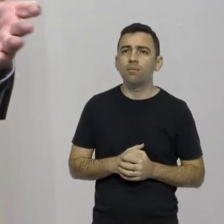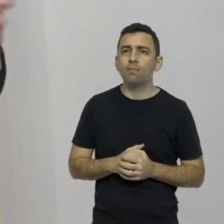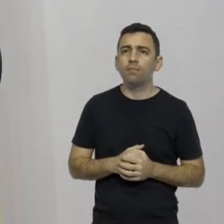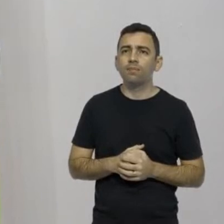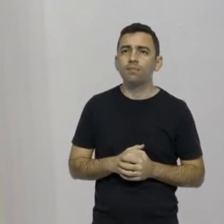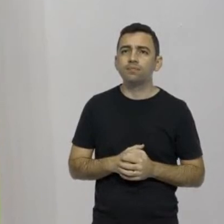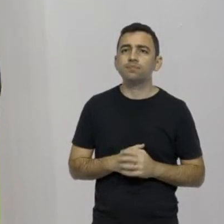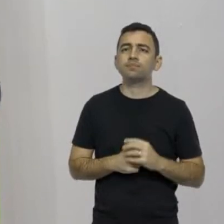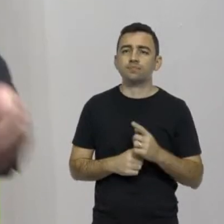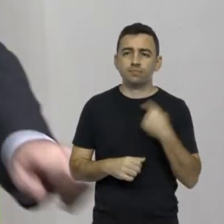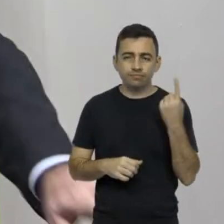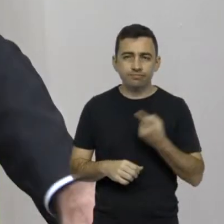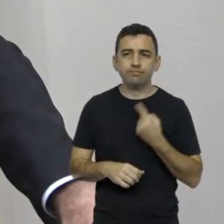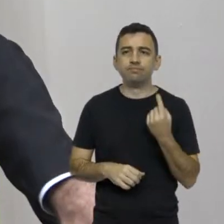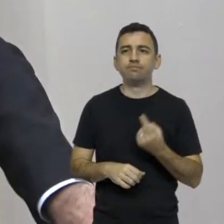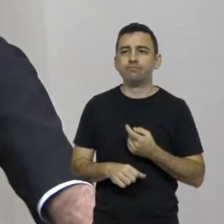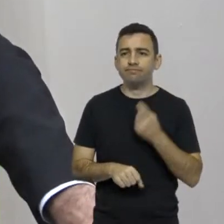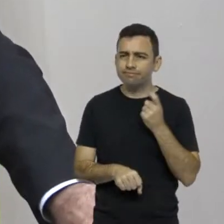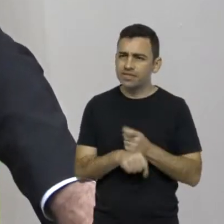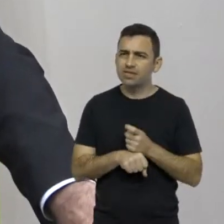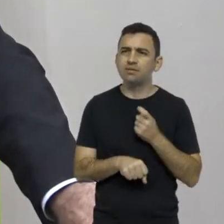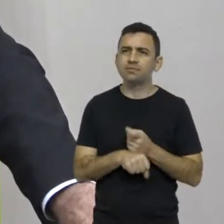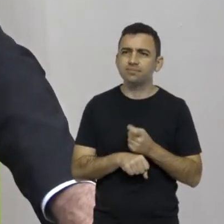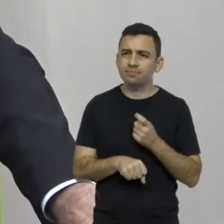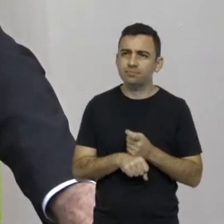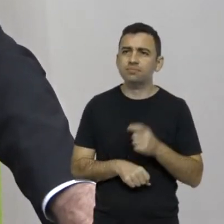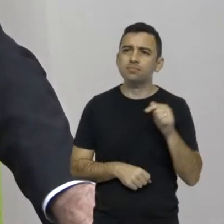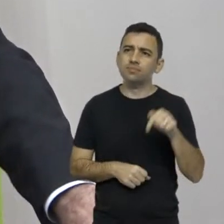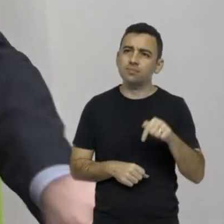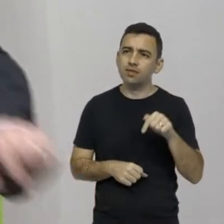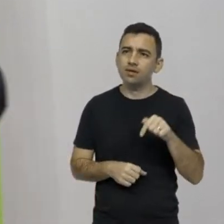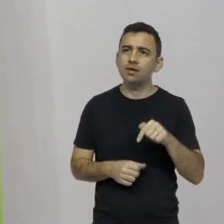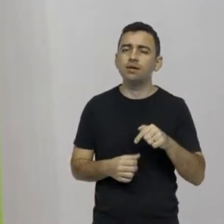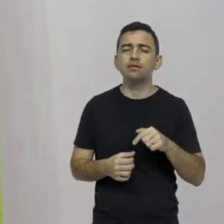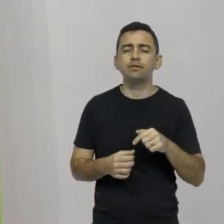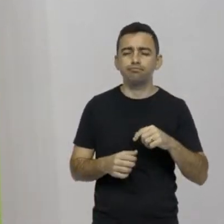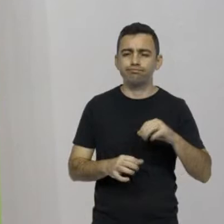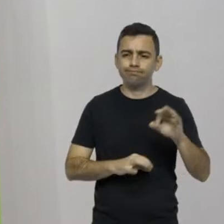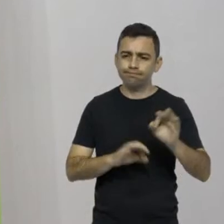Nós teimamos em produzir,